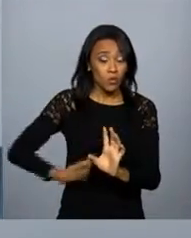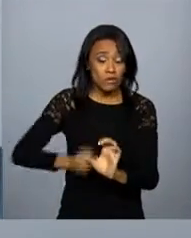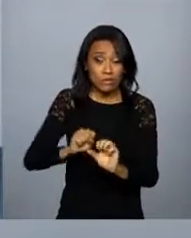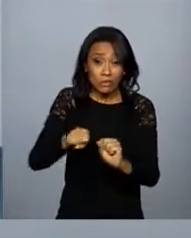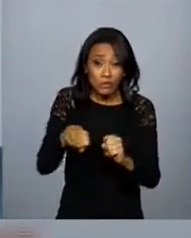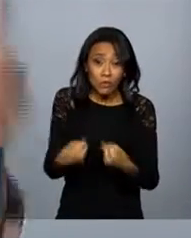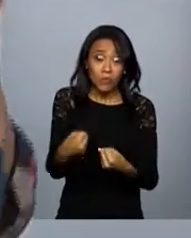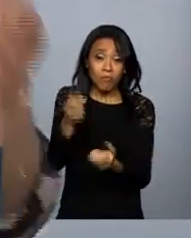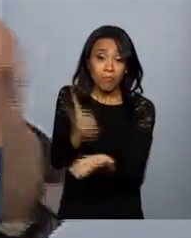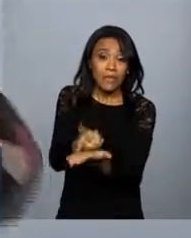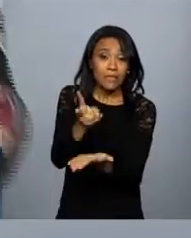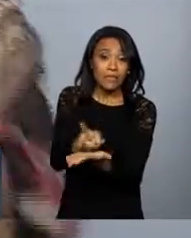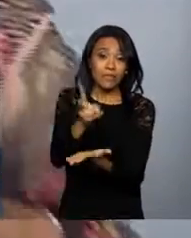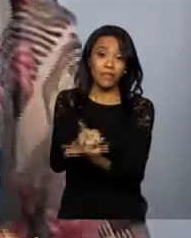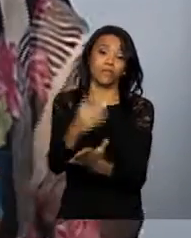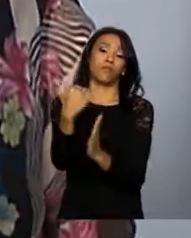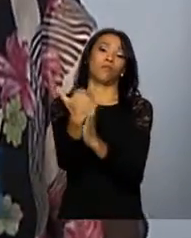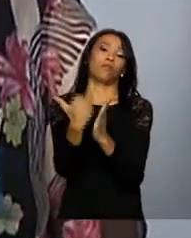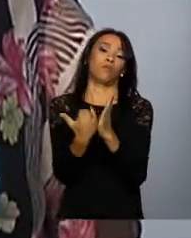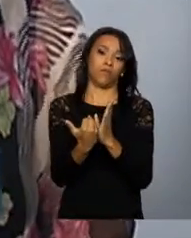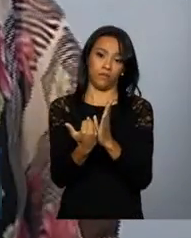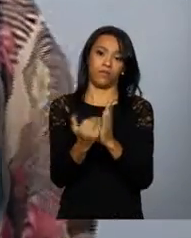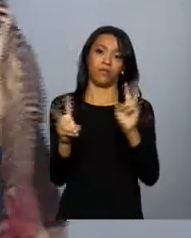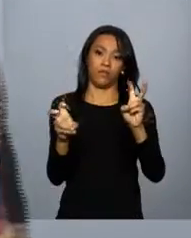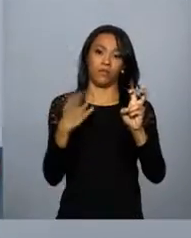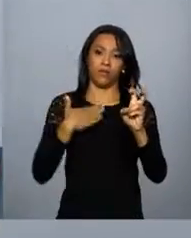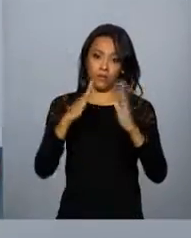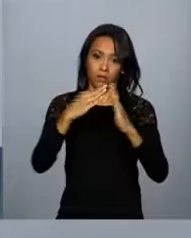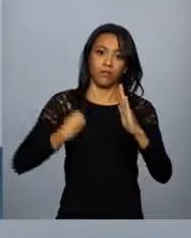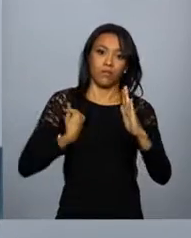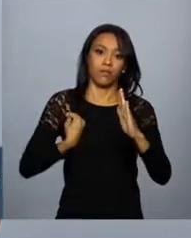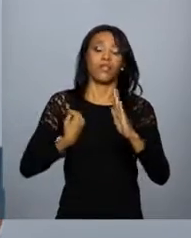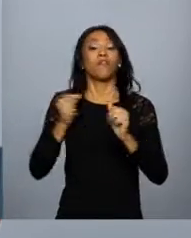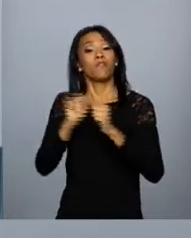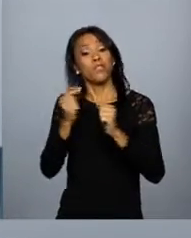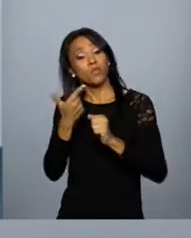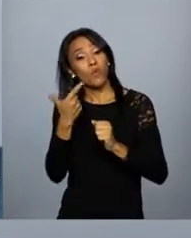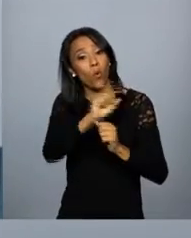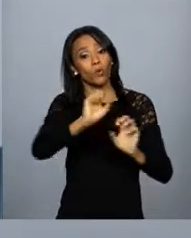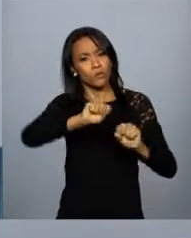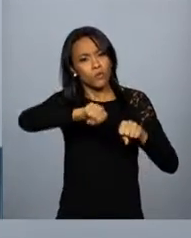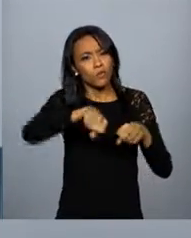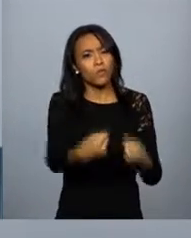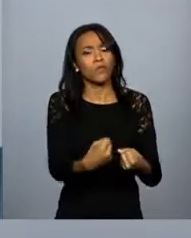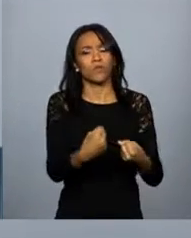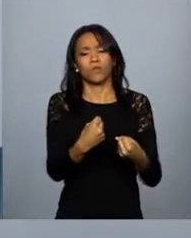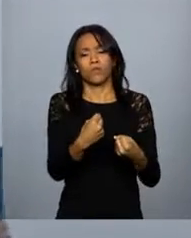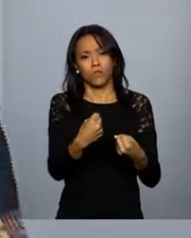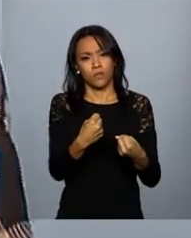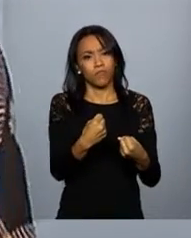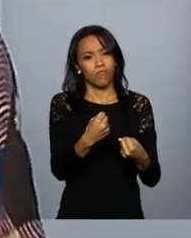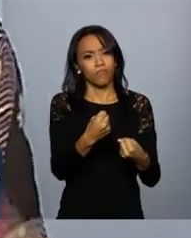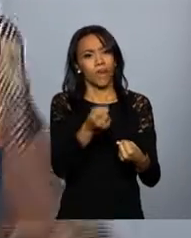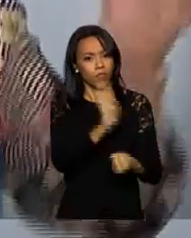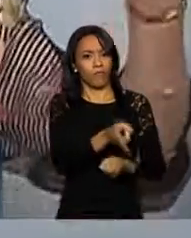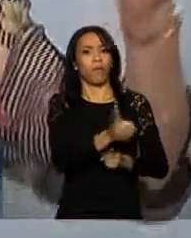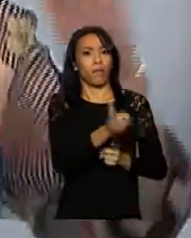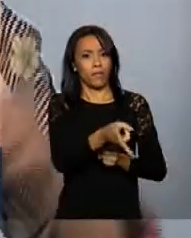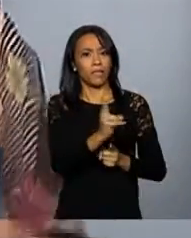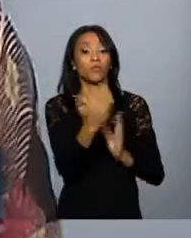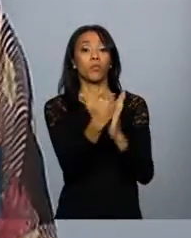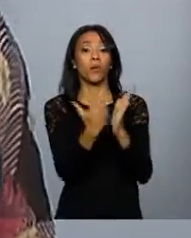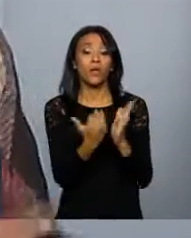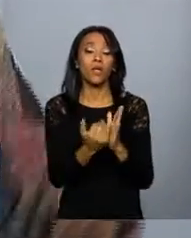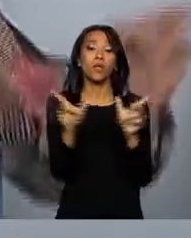para manter o Minha Casa Minha Vida. Fizemos outro esforço imenso e mantivemos o